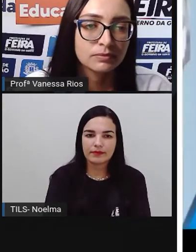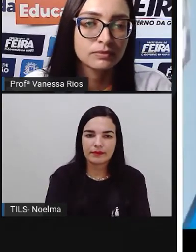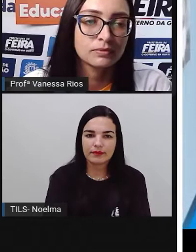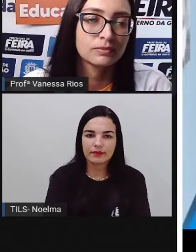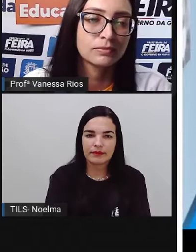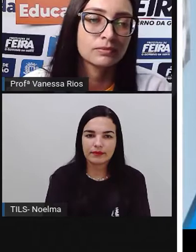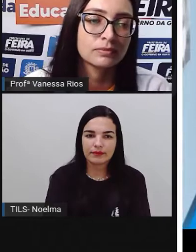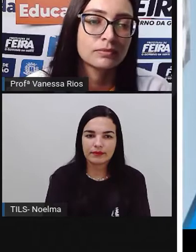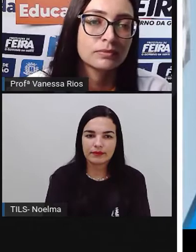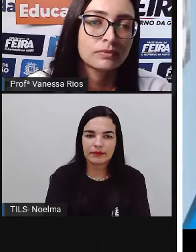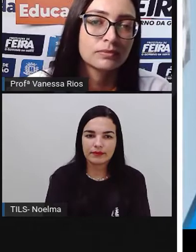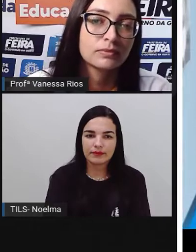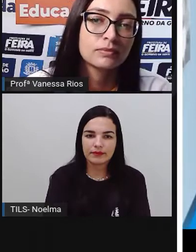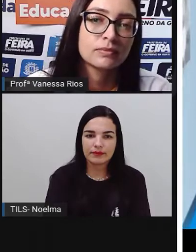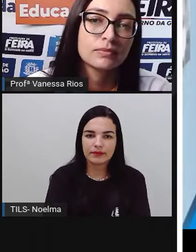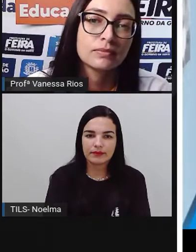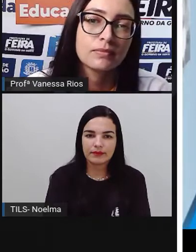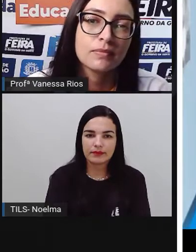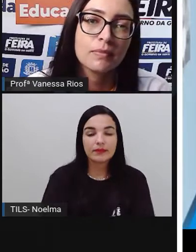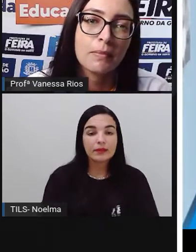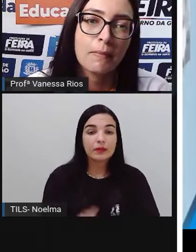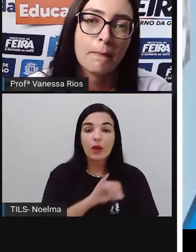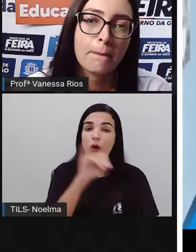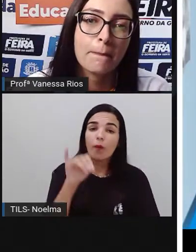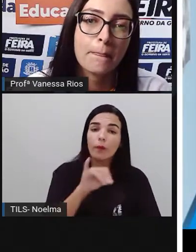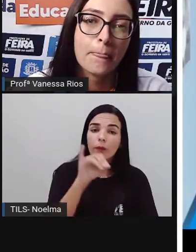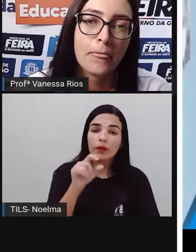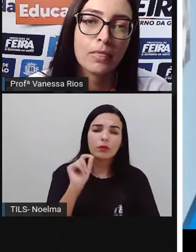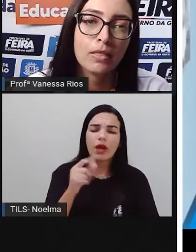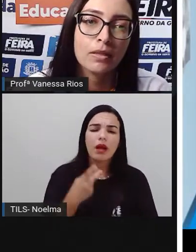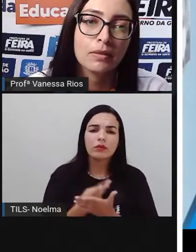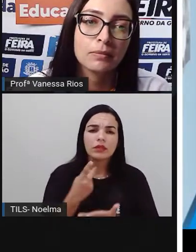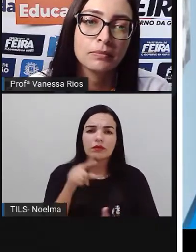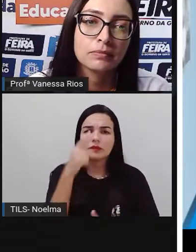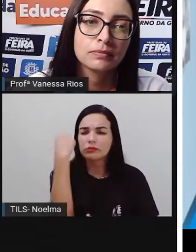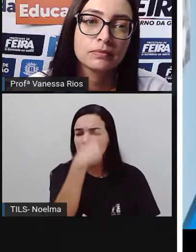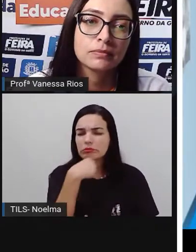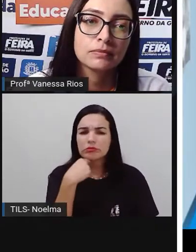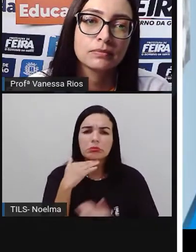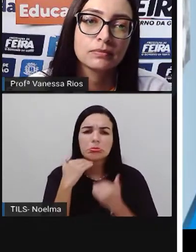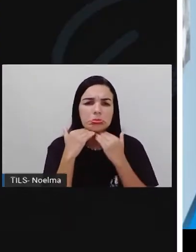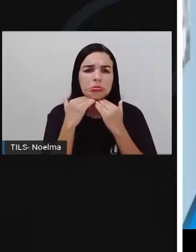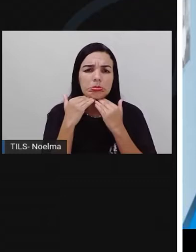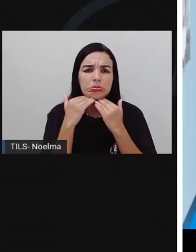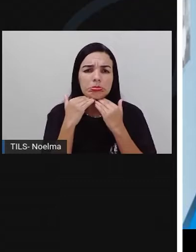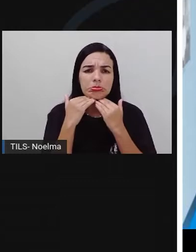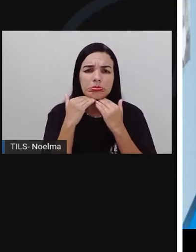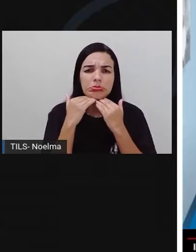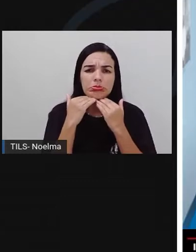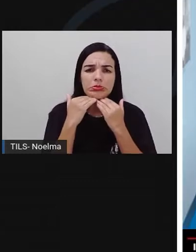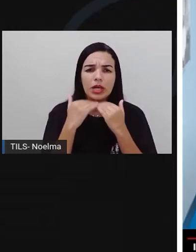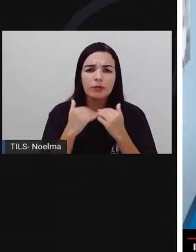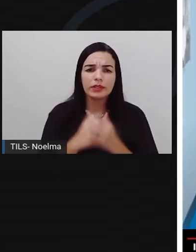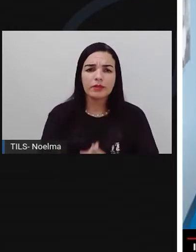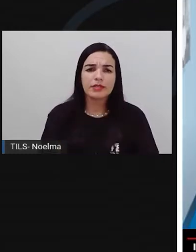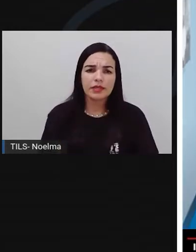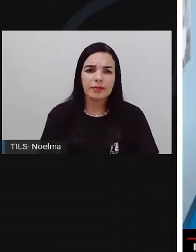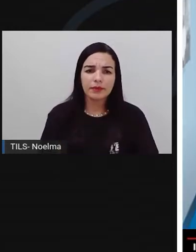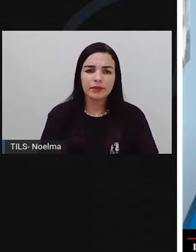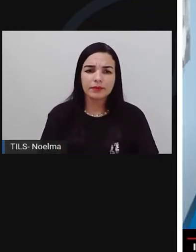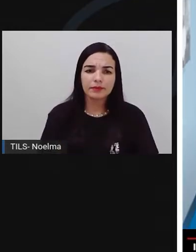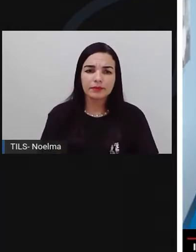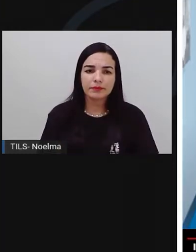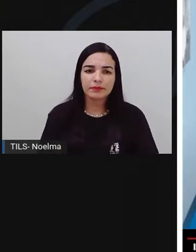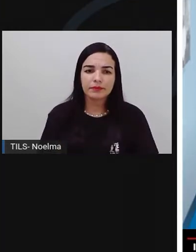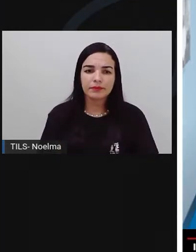Ei, Matias, o que aconteceu? Por que você está com essa cara? É que a minha mãe brigou comigo. Por quê? Você se lembra da tempestade